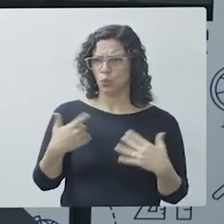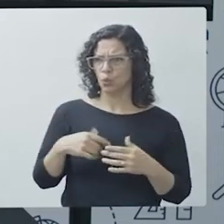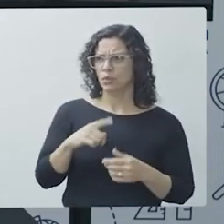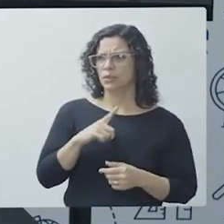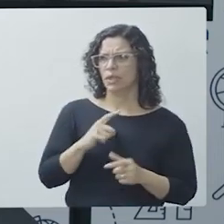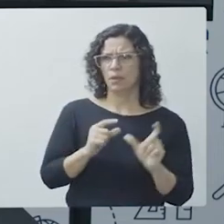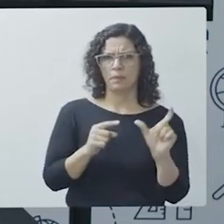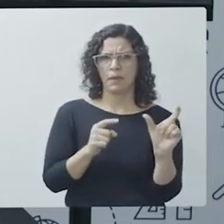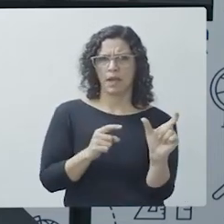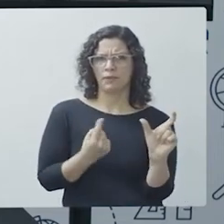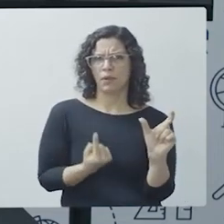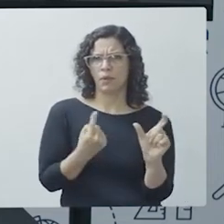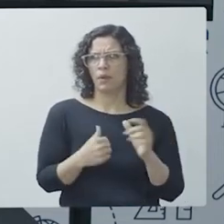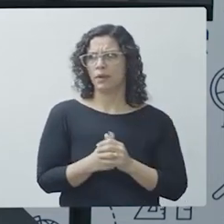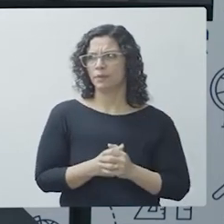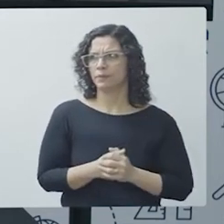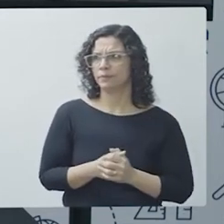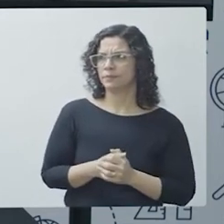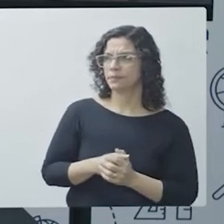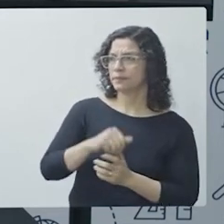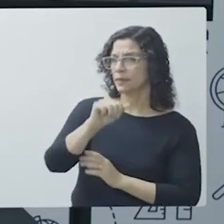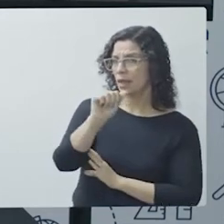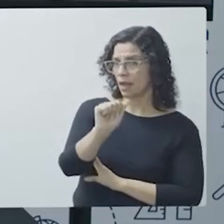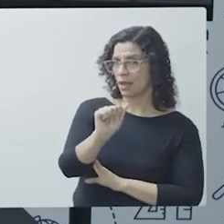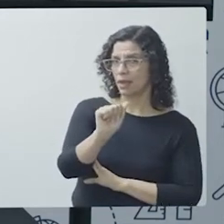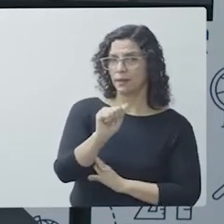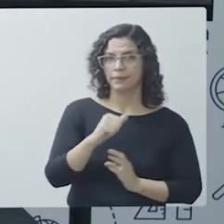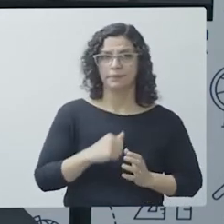essa? Letra A.